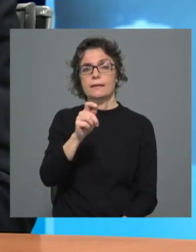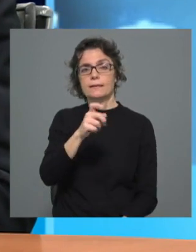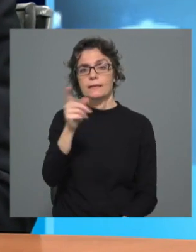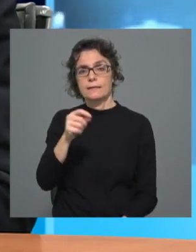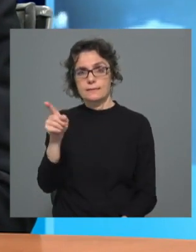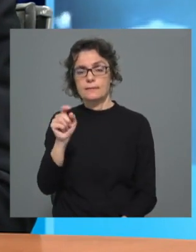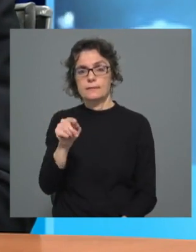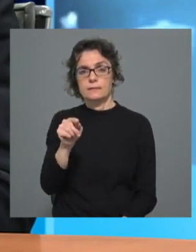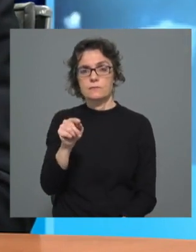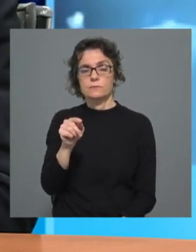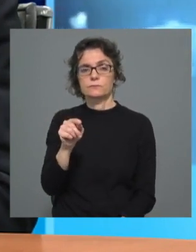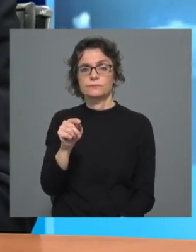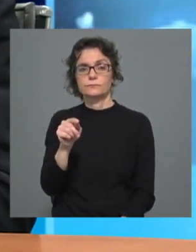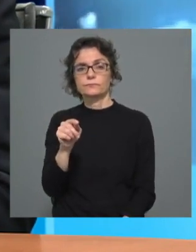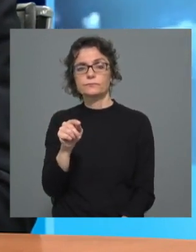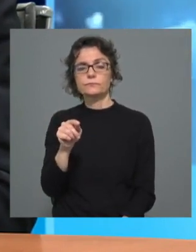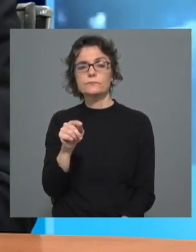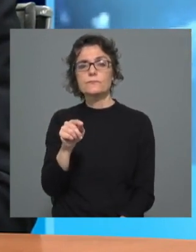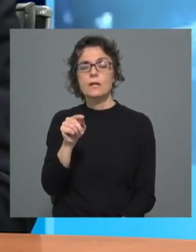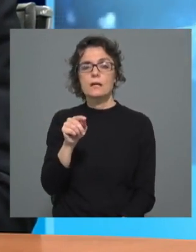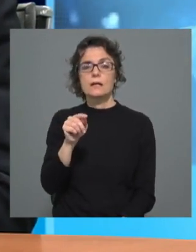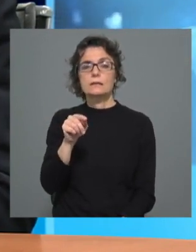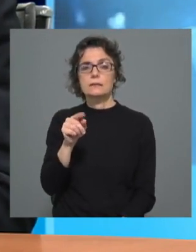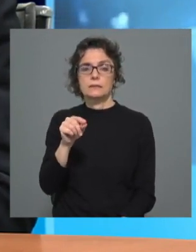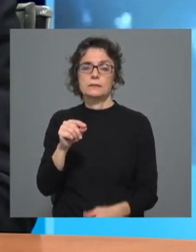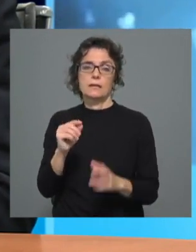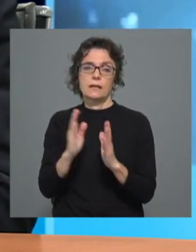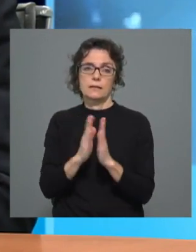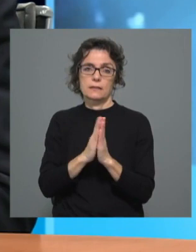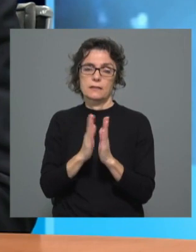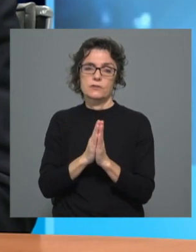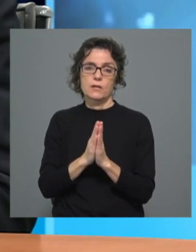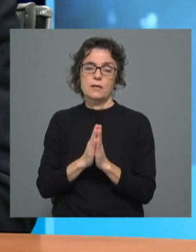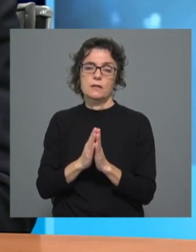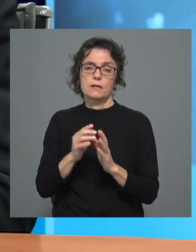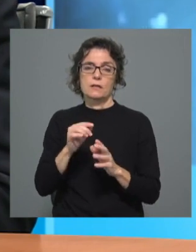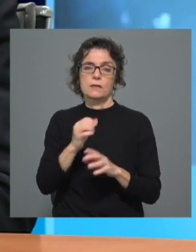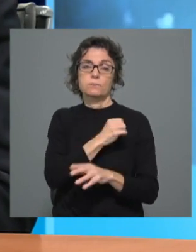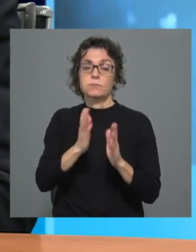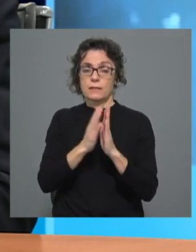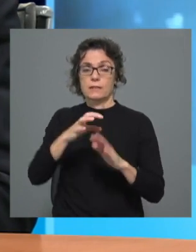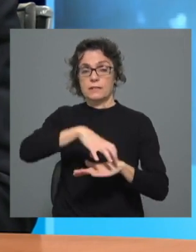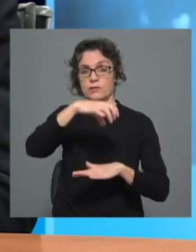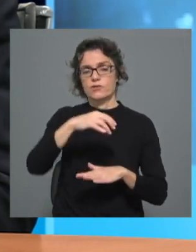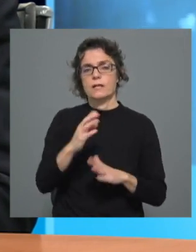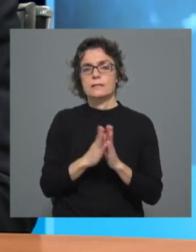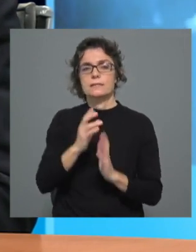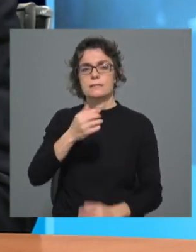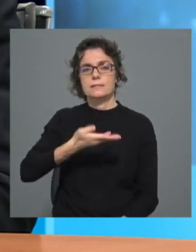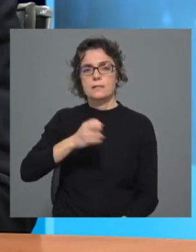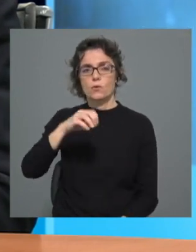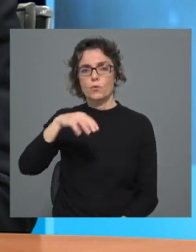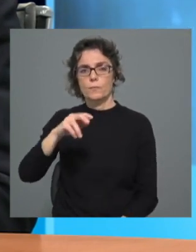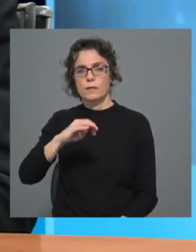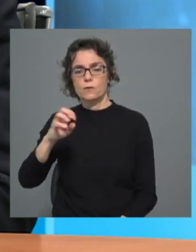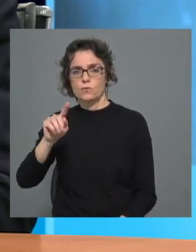estará a ocupar a Igreja de São Domingos ao longo da jornada. Temos outra